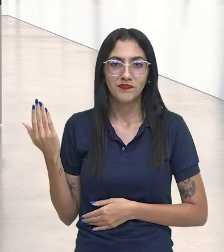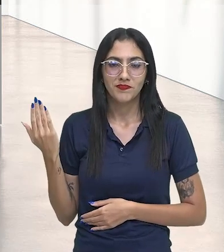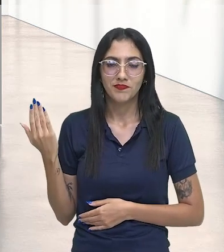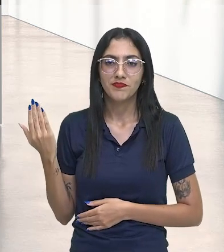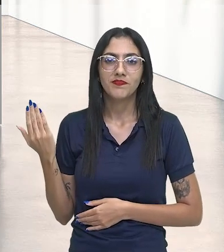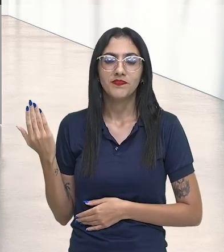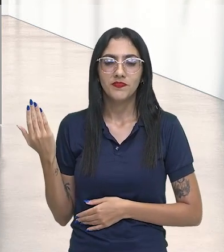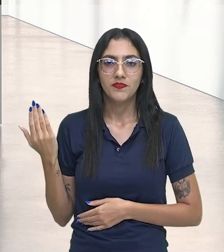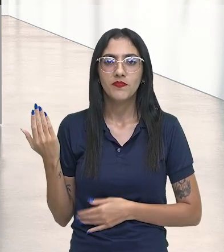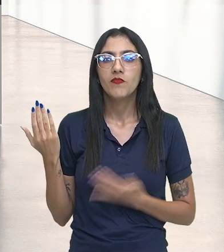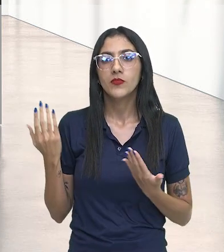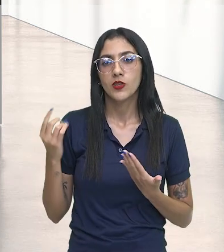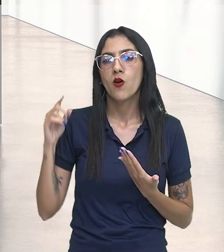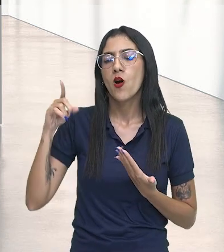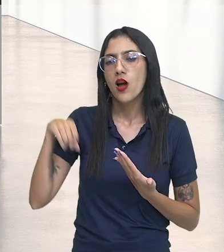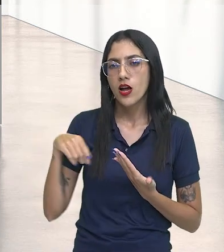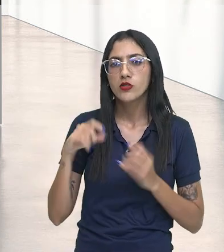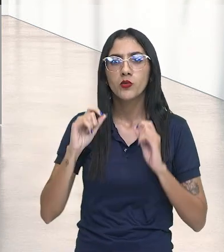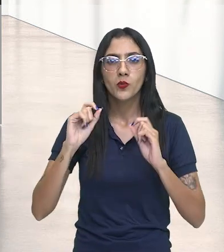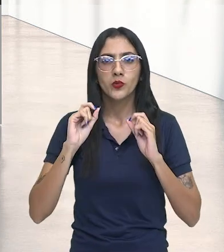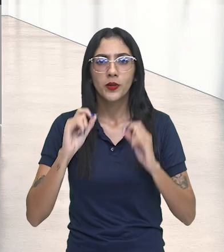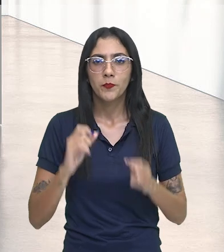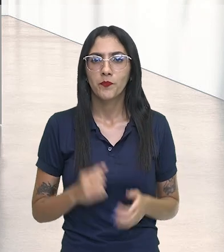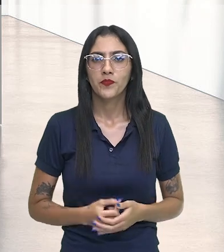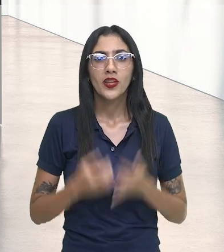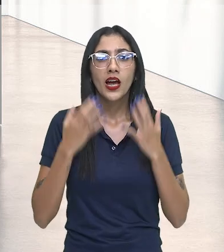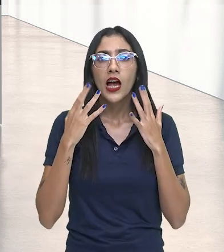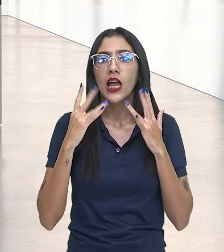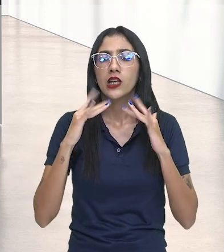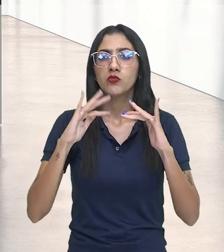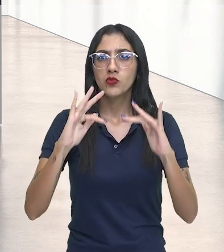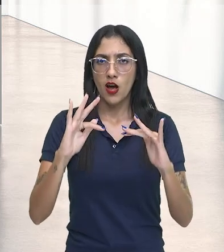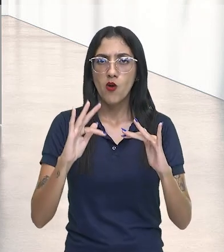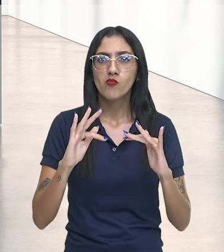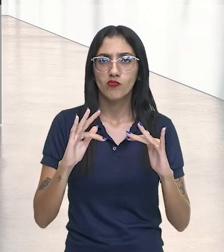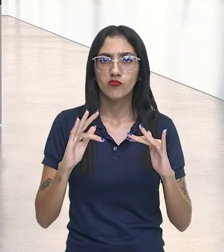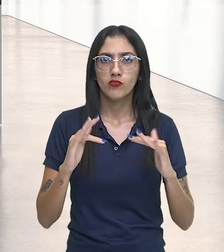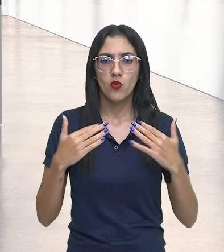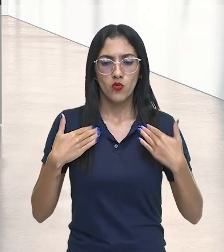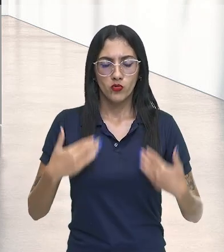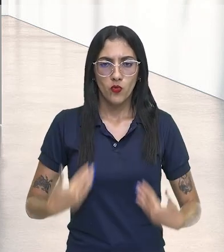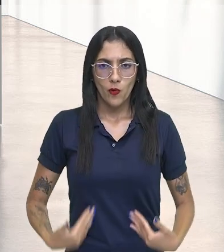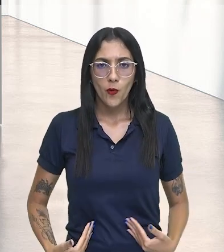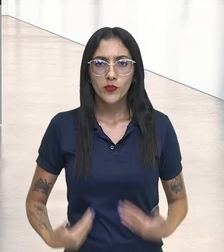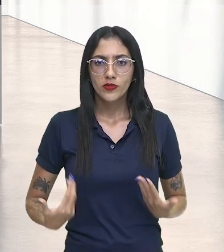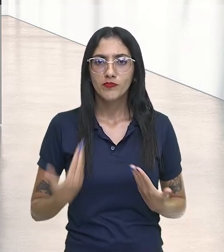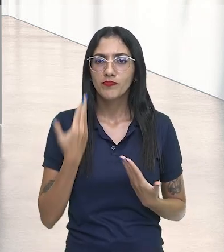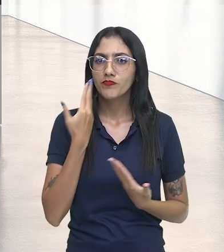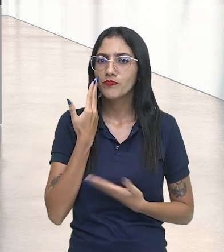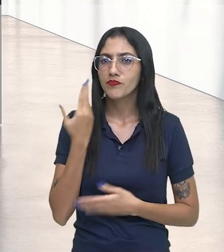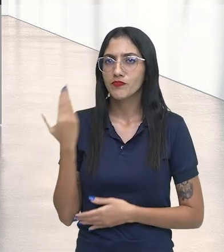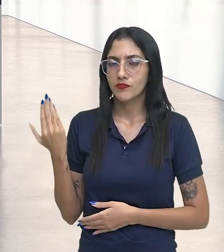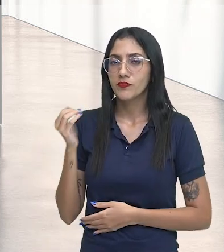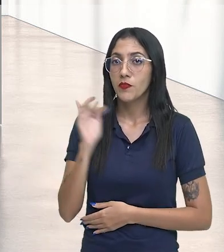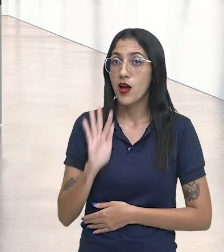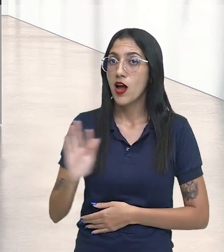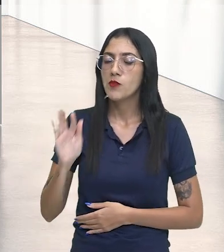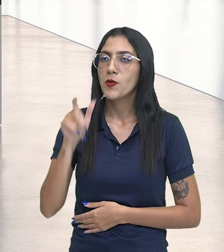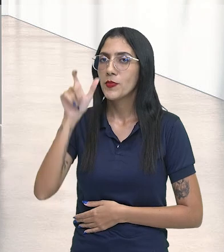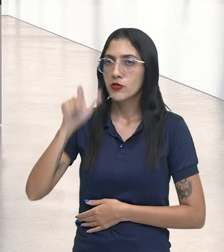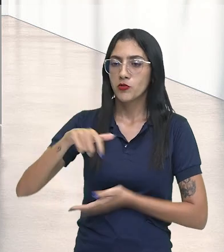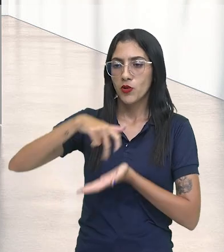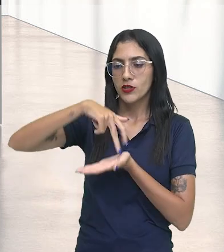kinesfera. A kinesfera, o limite natural do nosso corpo. A gente tem aqui a imagem de um